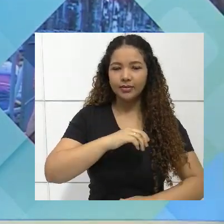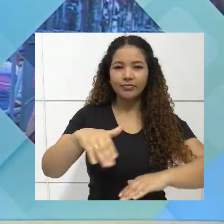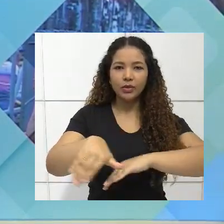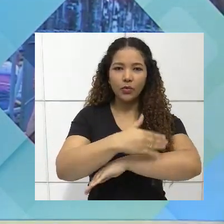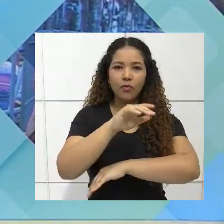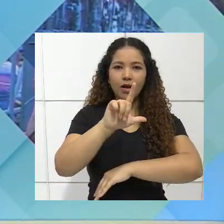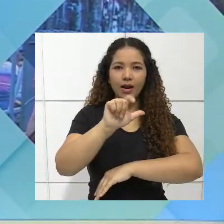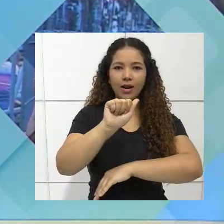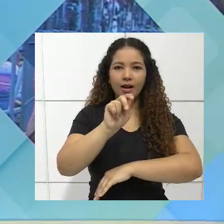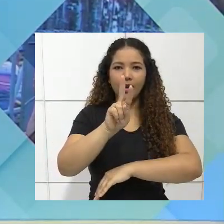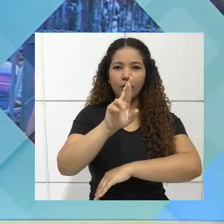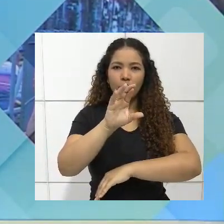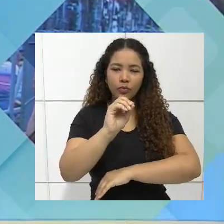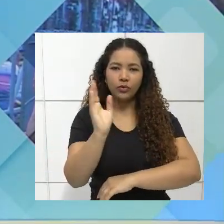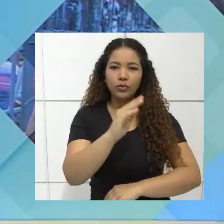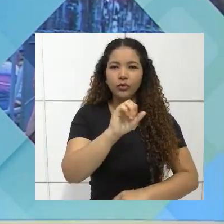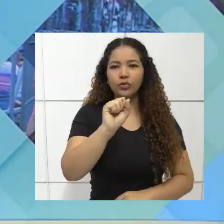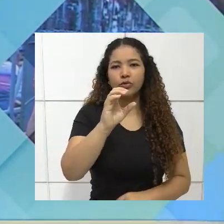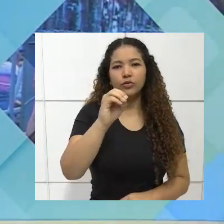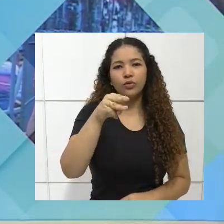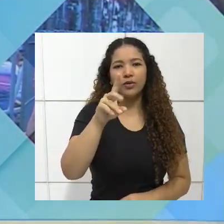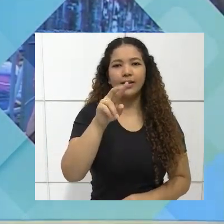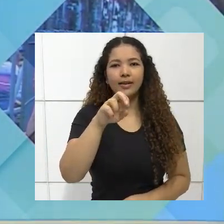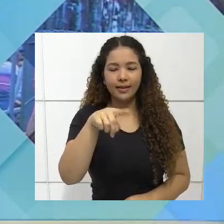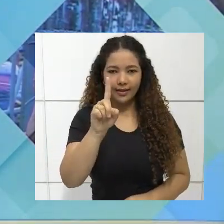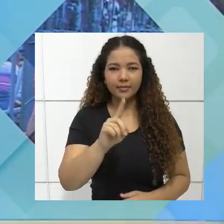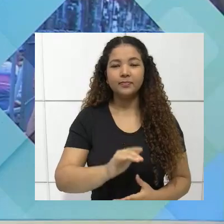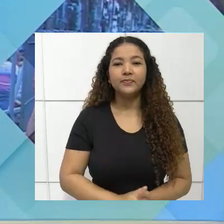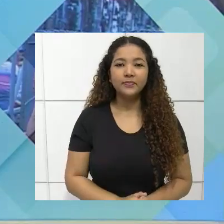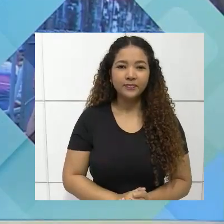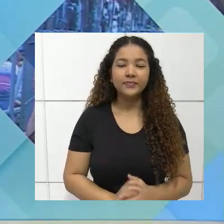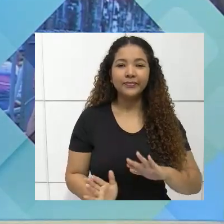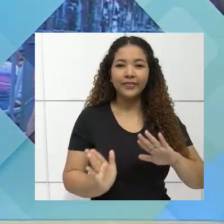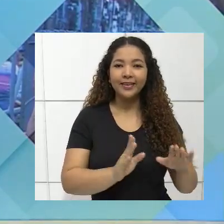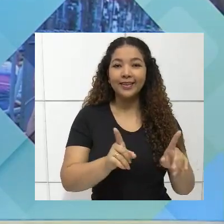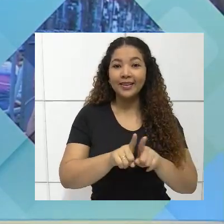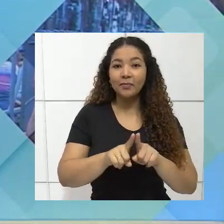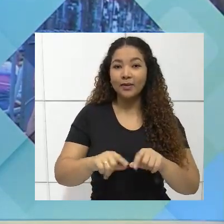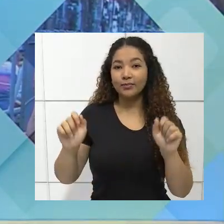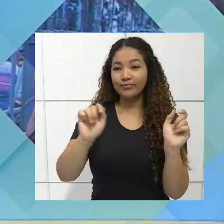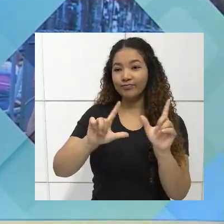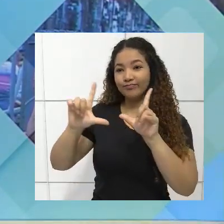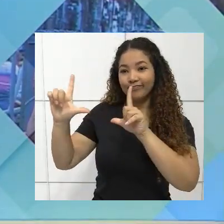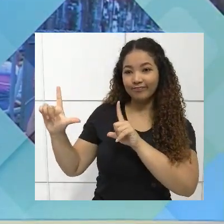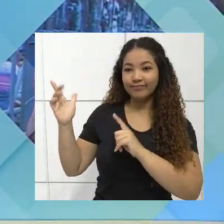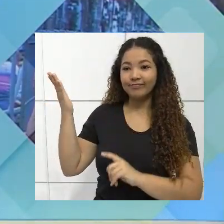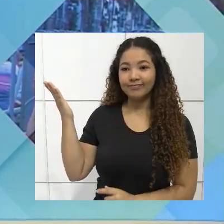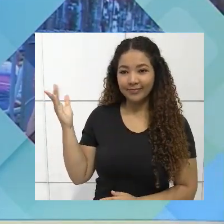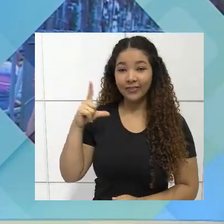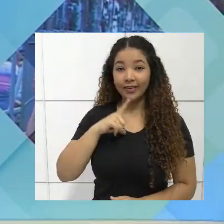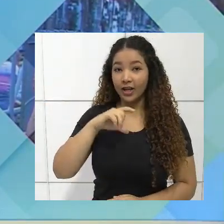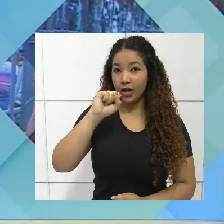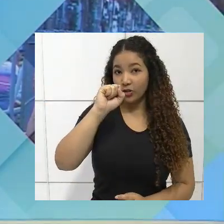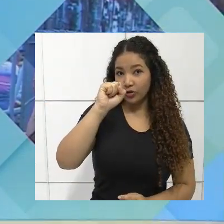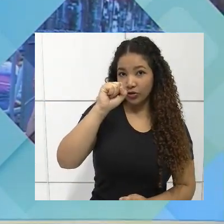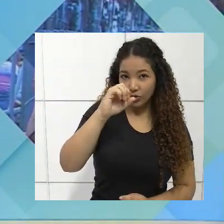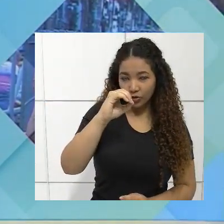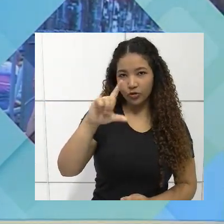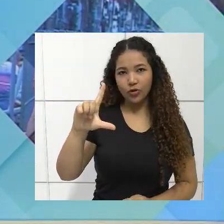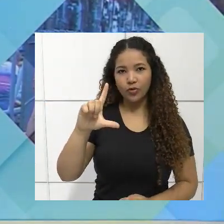com a Dom Pedro II. Bota também aqui já a Sol. A Abaetetuba tem um sol só daqui.